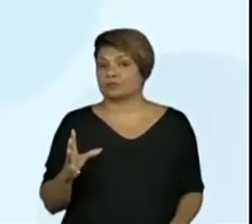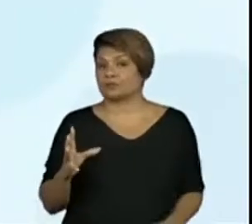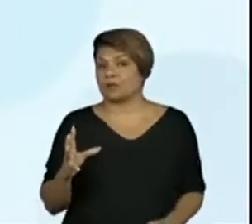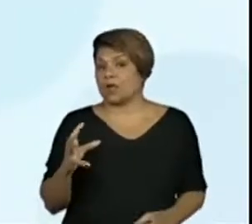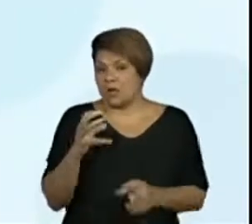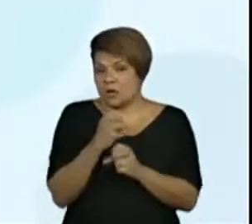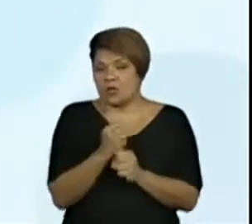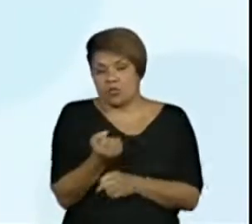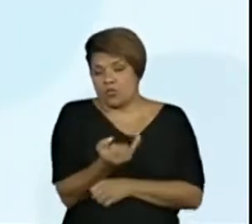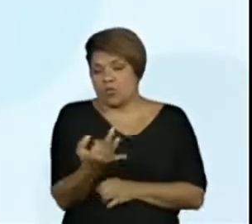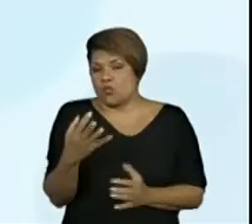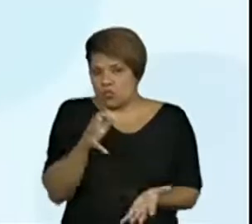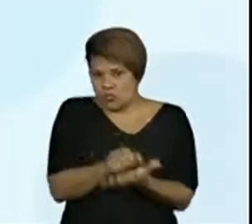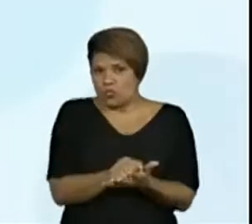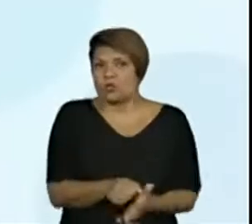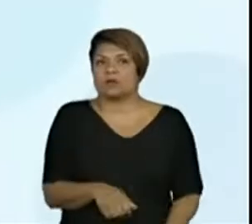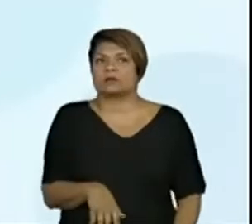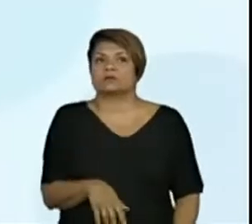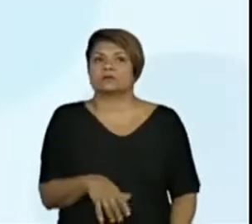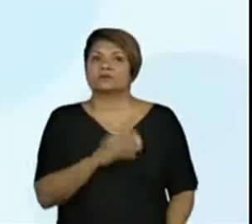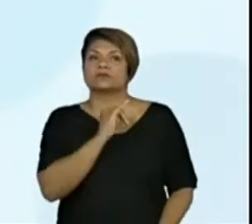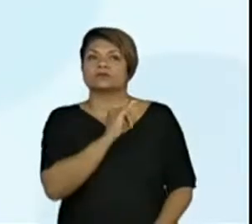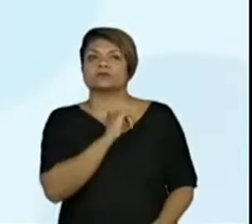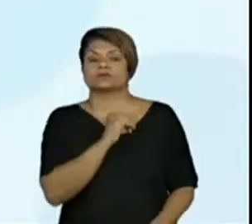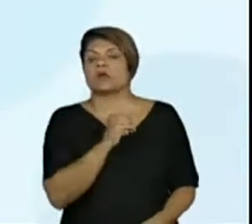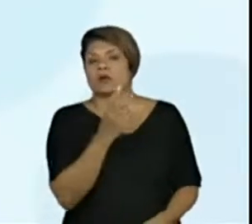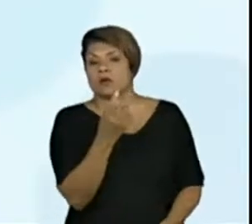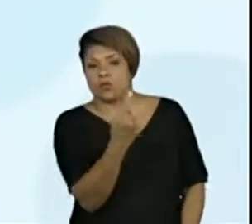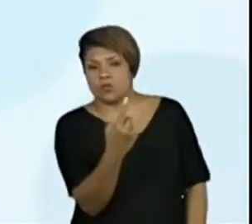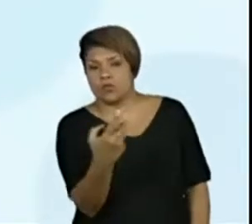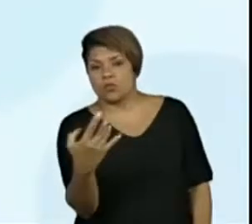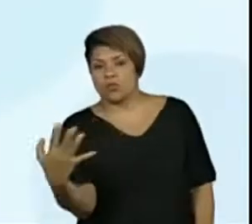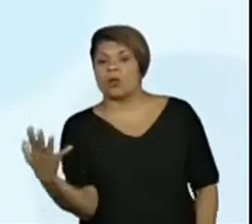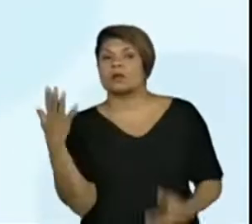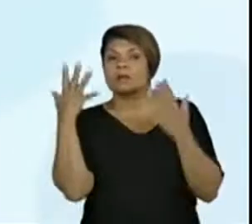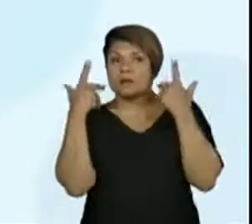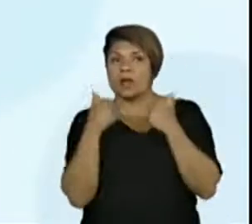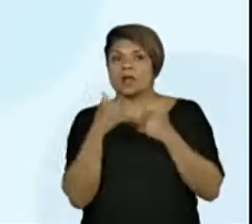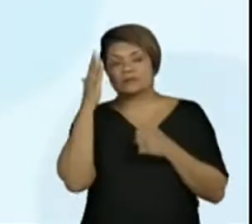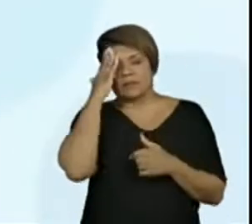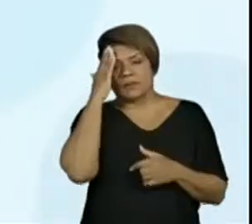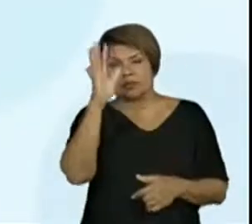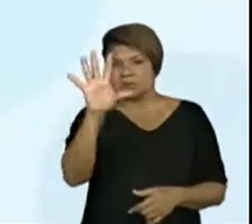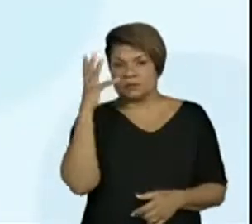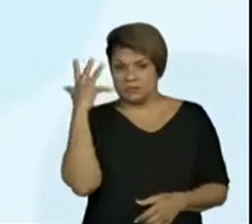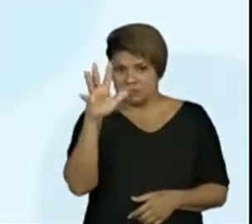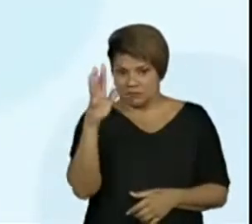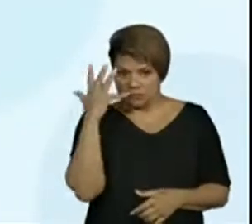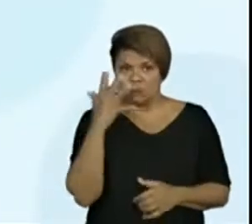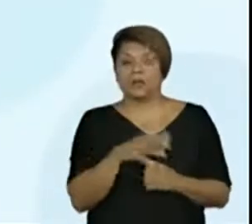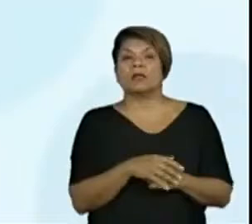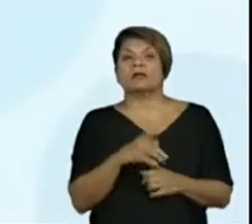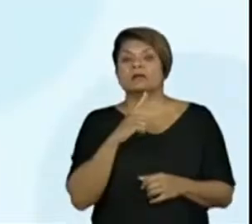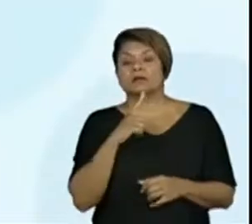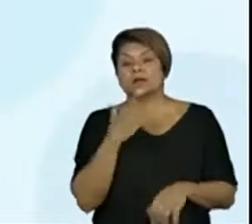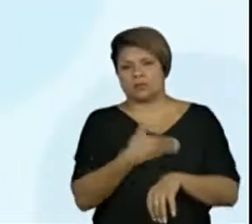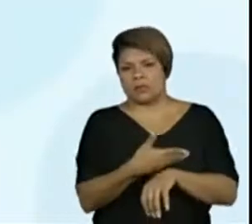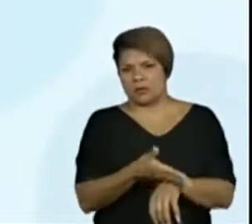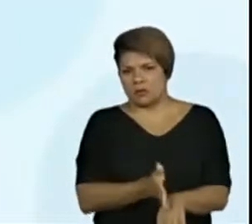registrar quantidades, contar animais, saber as estações do ano, não é? Para se organizar em relação ao tempo, contar os